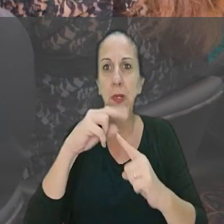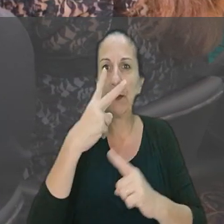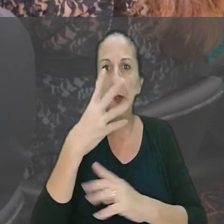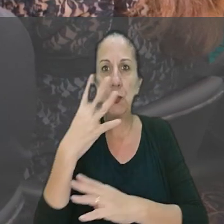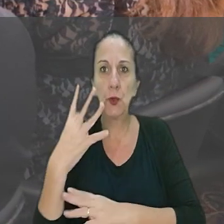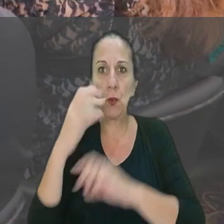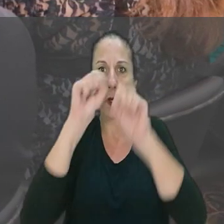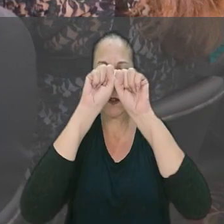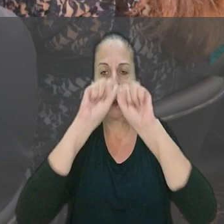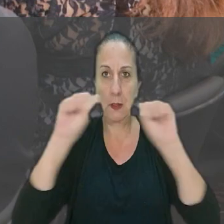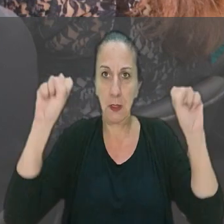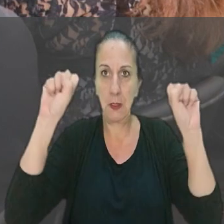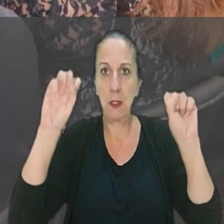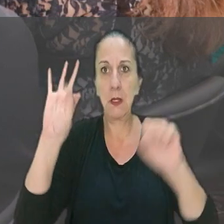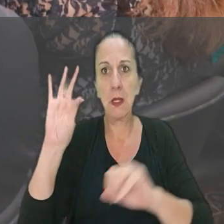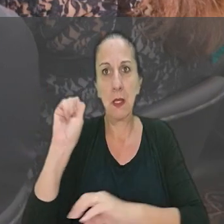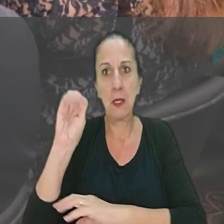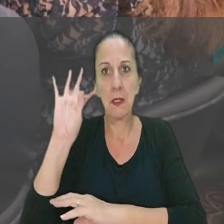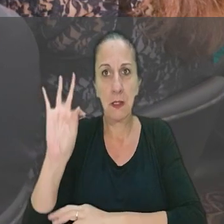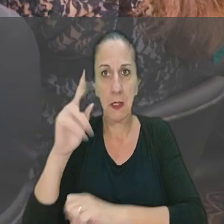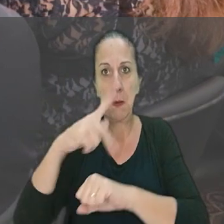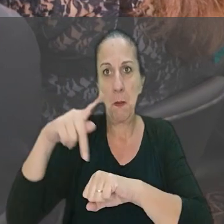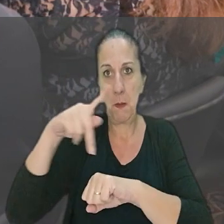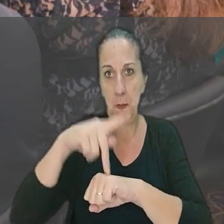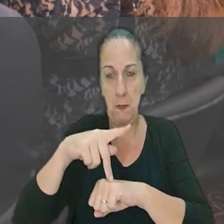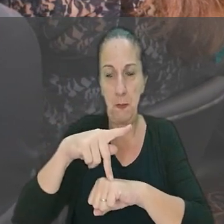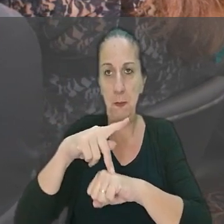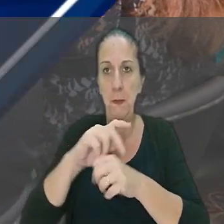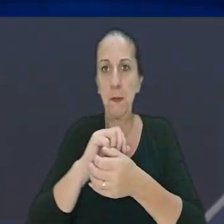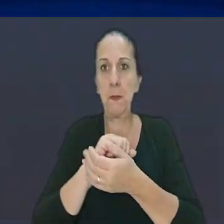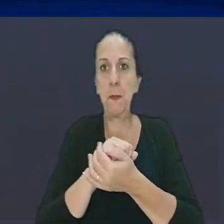os 24 tribunais regionais do trabalho do país.